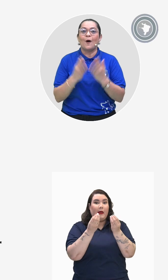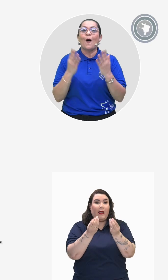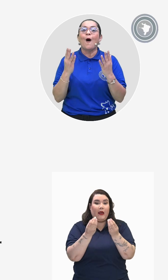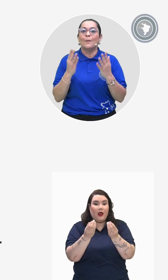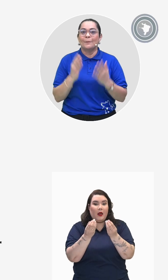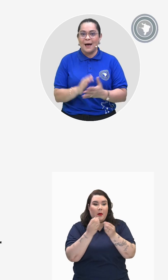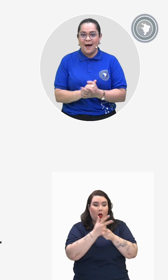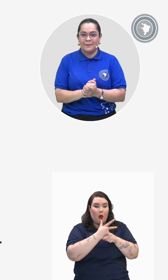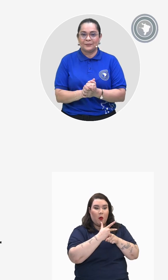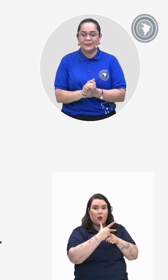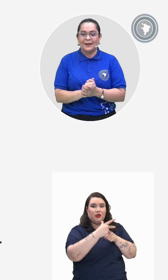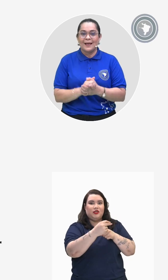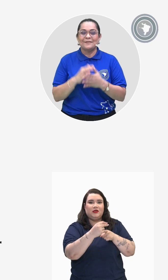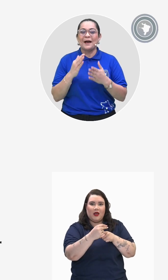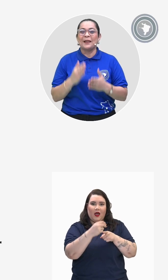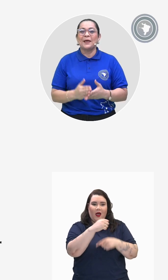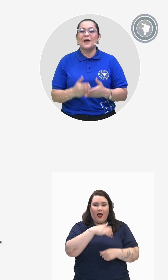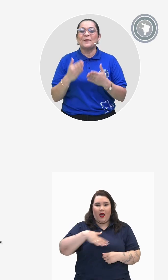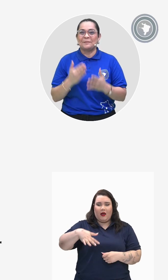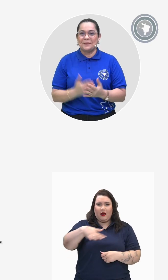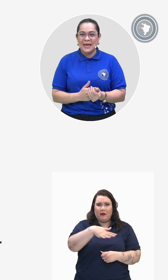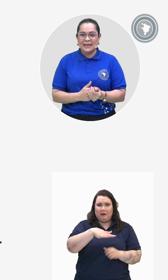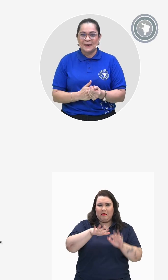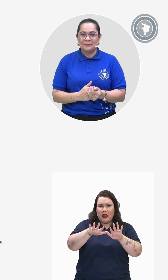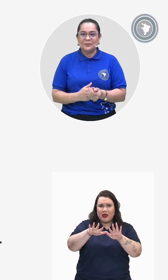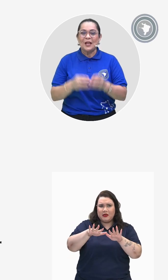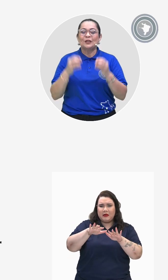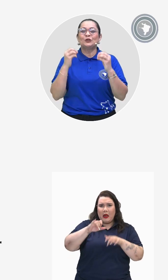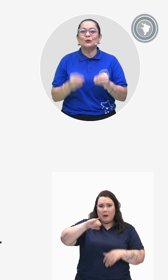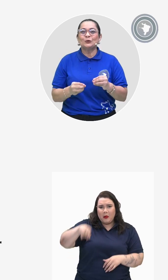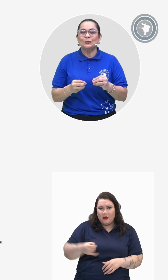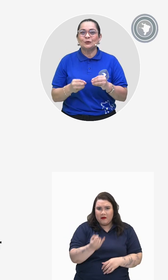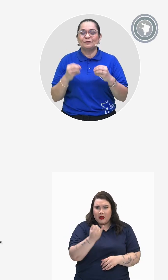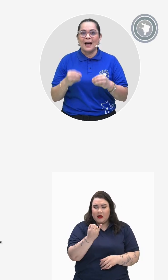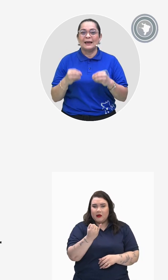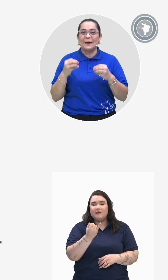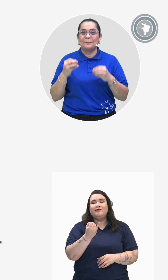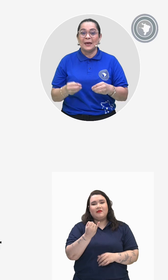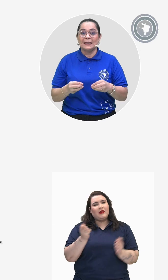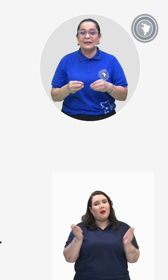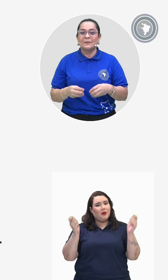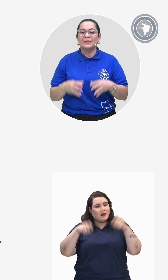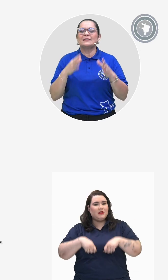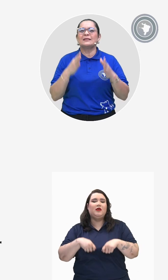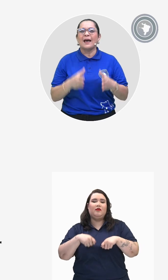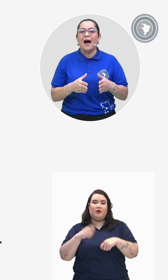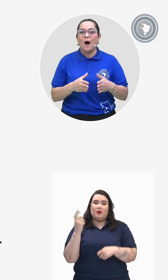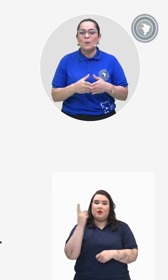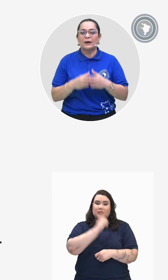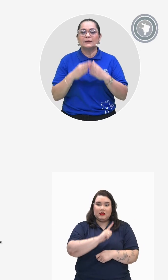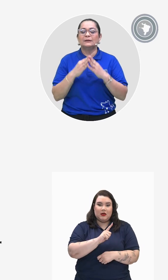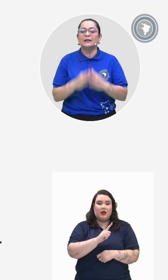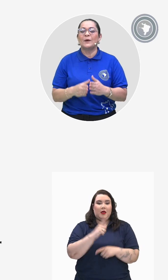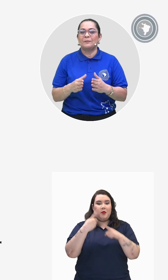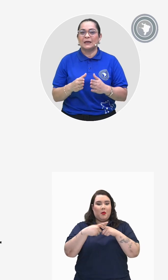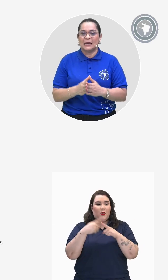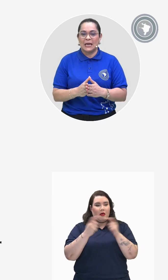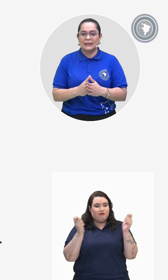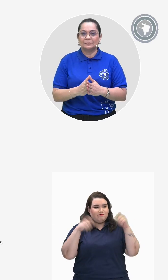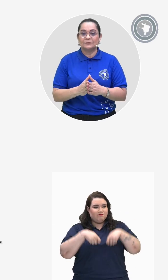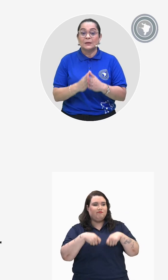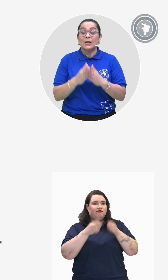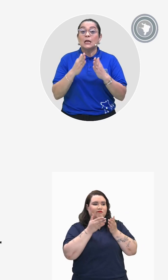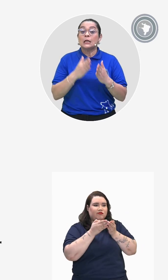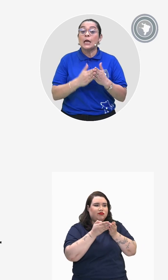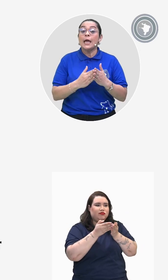nosso, ó mar. Valeu a pena, tudo vale a pena se a alma não é